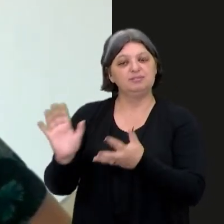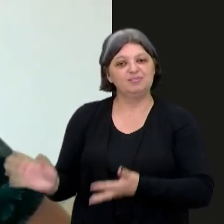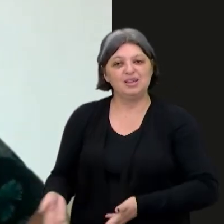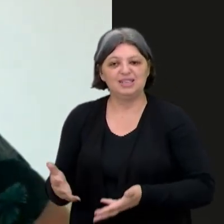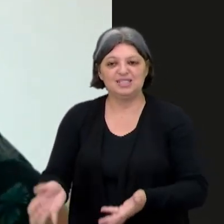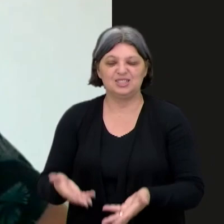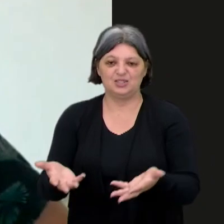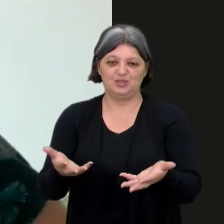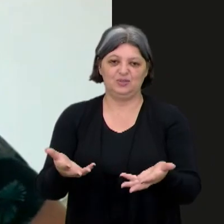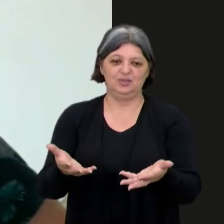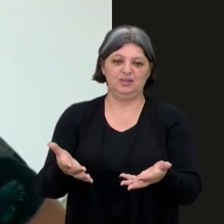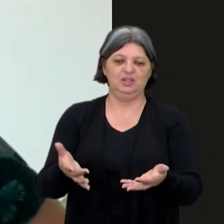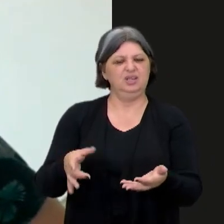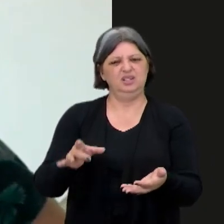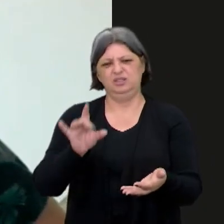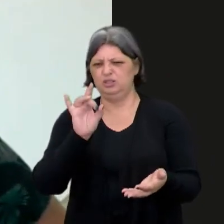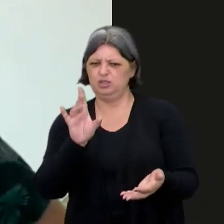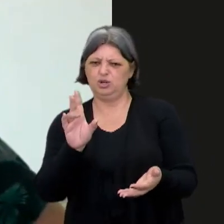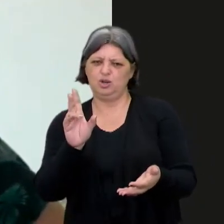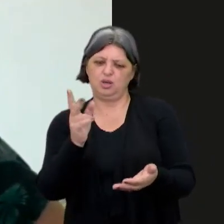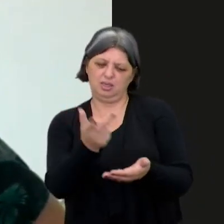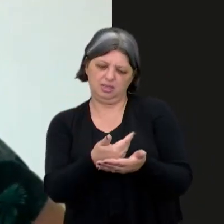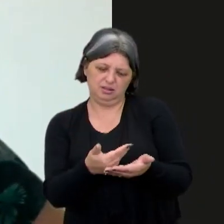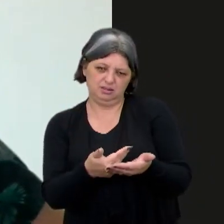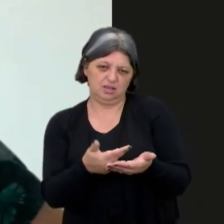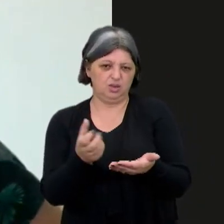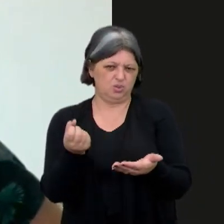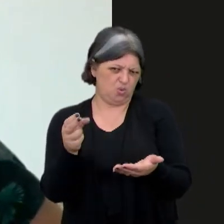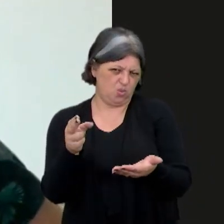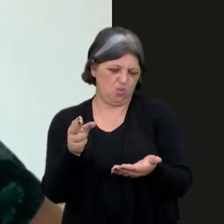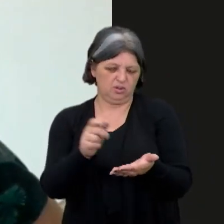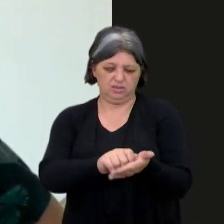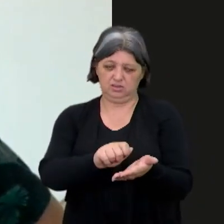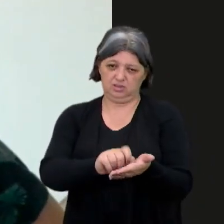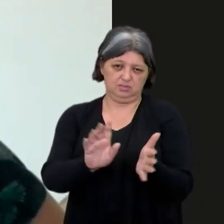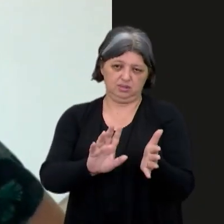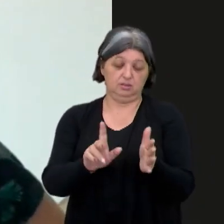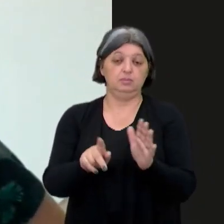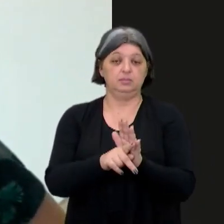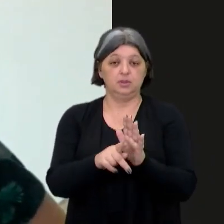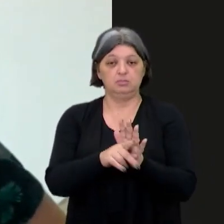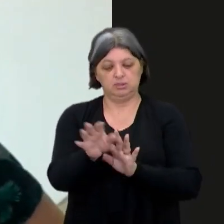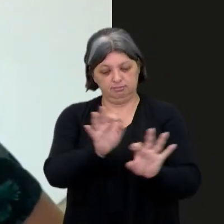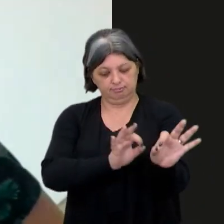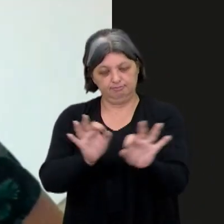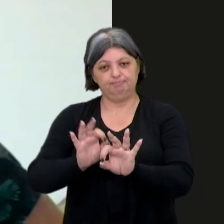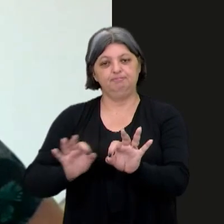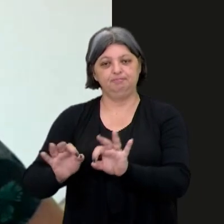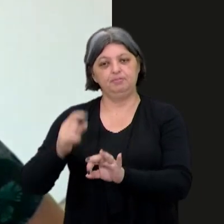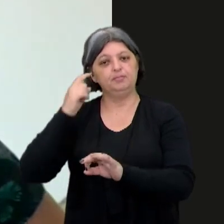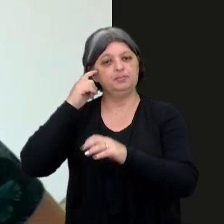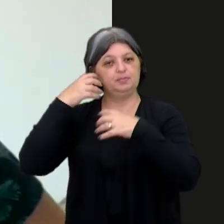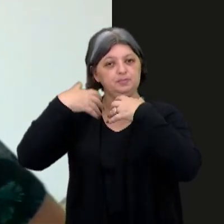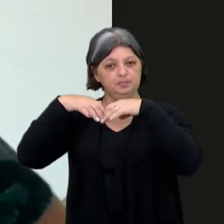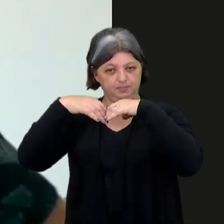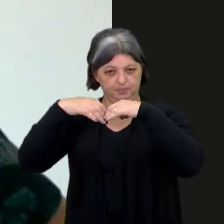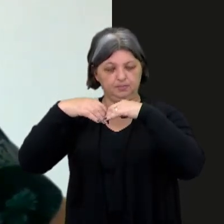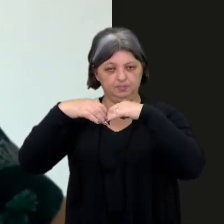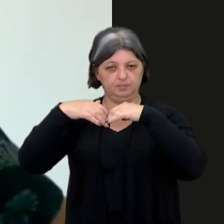que desenhem ou escrevam simplesmente, mas que façam ambos, mas sobretudo que façam reflexões, né?